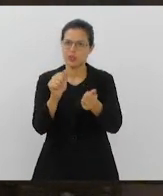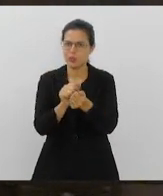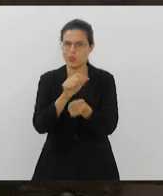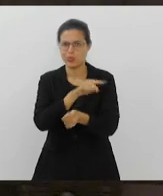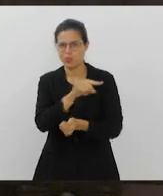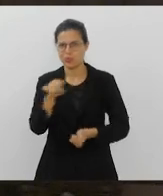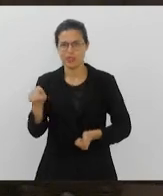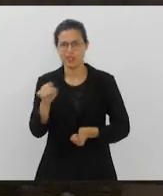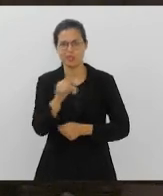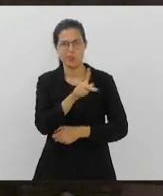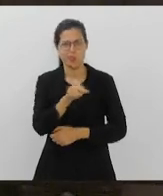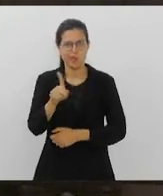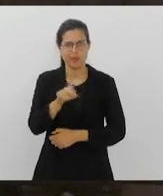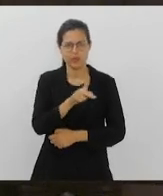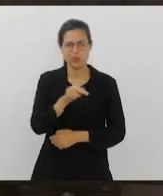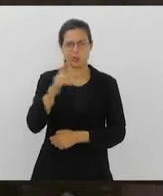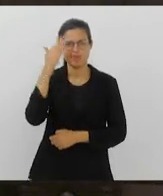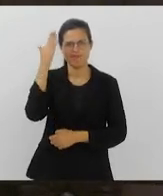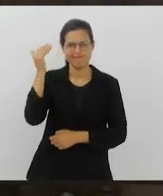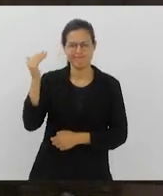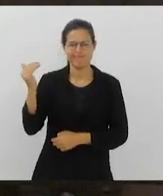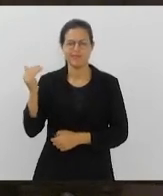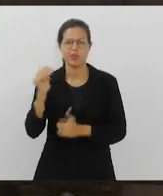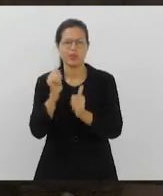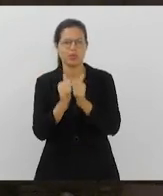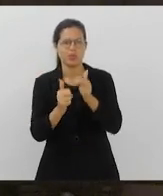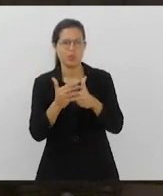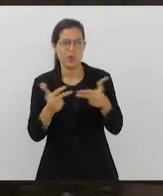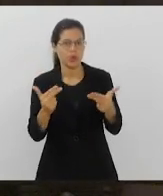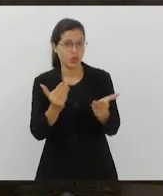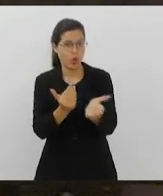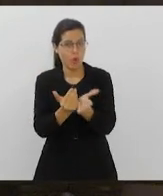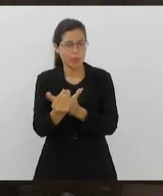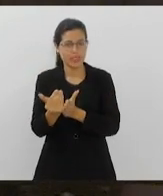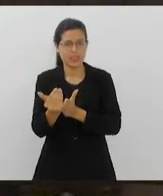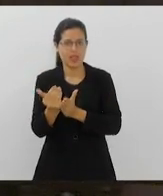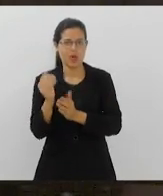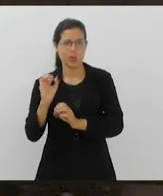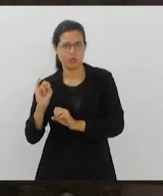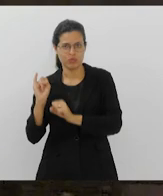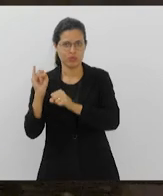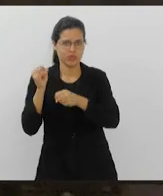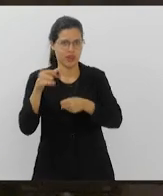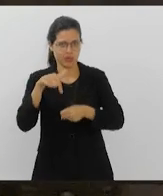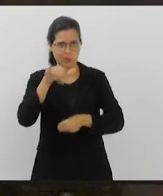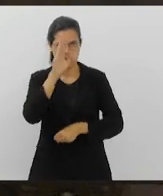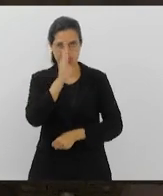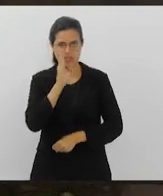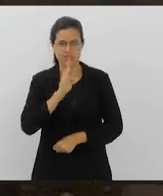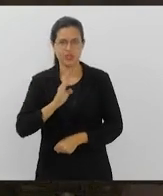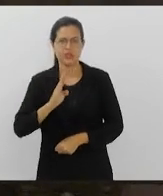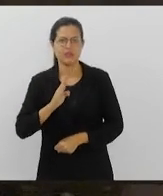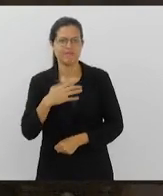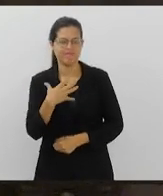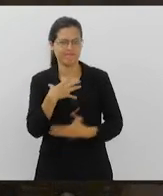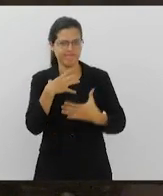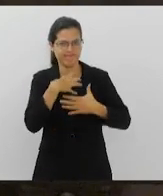esporte, que são os precursores do jiu-jitsu no Brasil. Dizer que fico muito honrado de